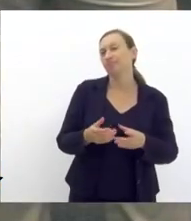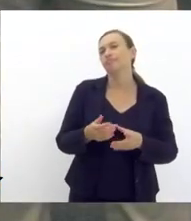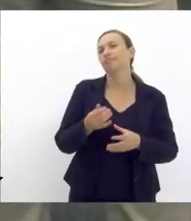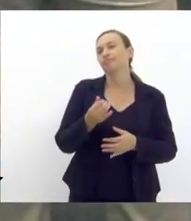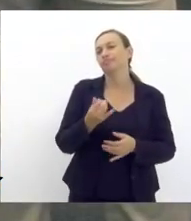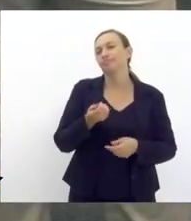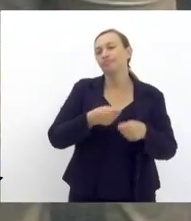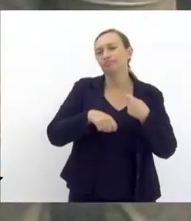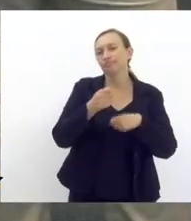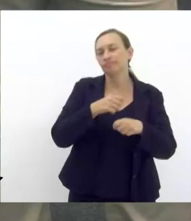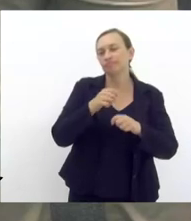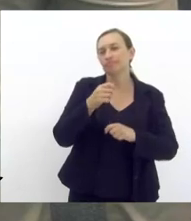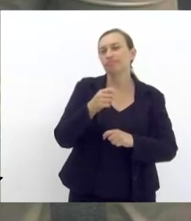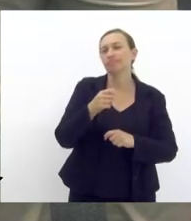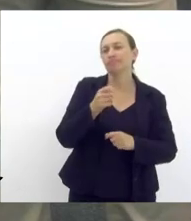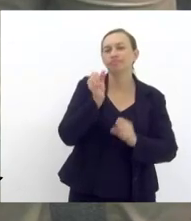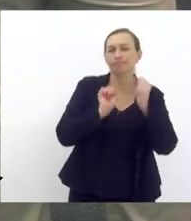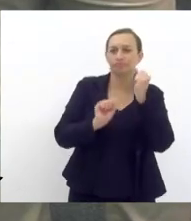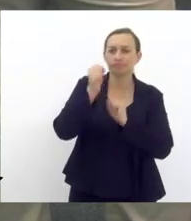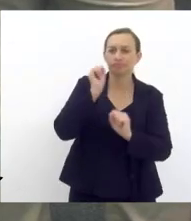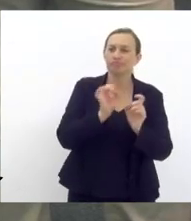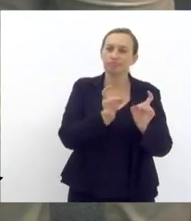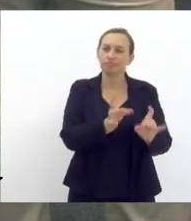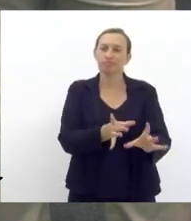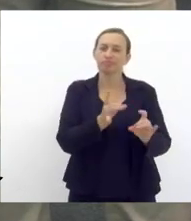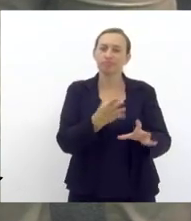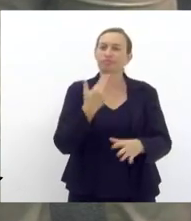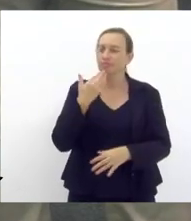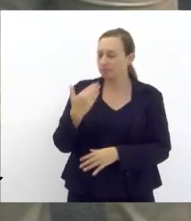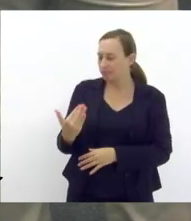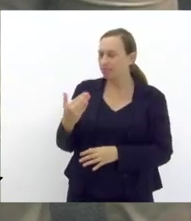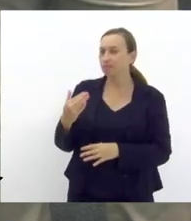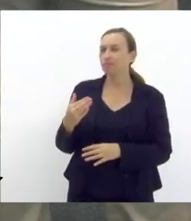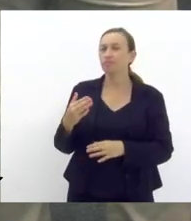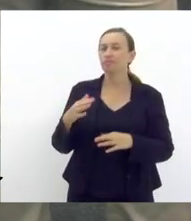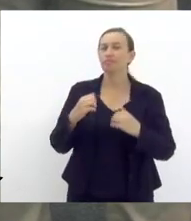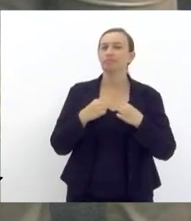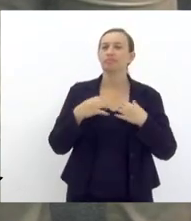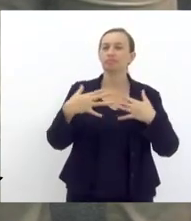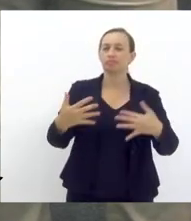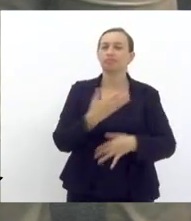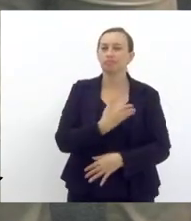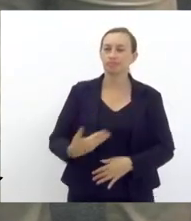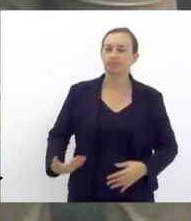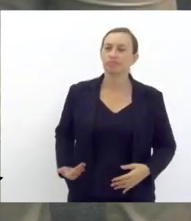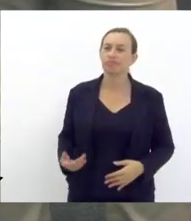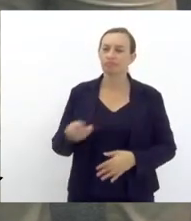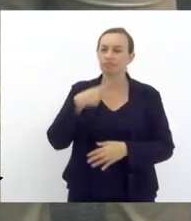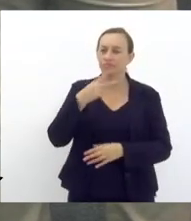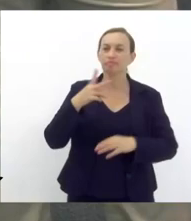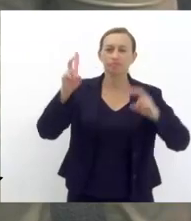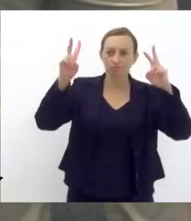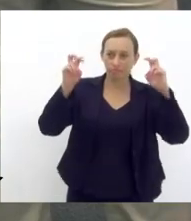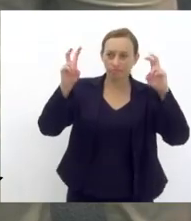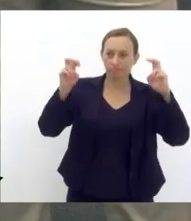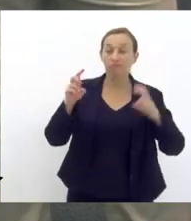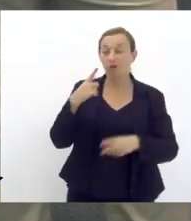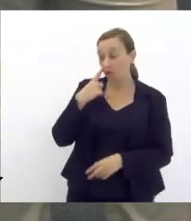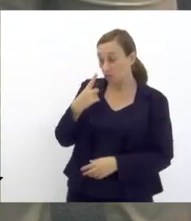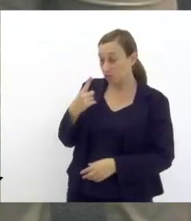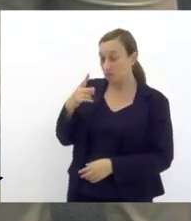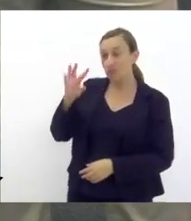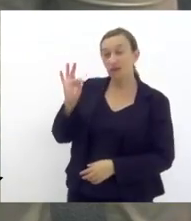dos de Comércio e já solicitei inclusive uma audiência pública conjunta para tratar desse tema viu Tandy